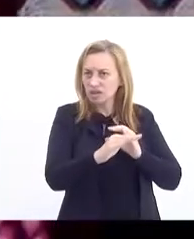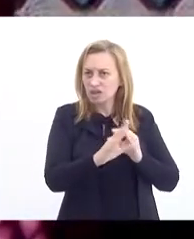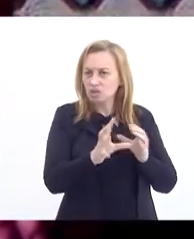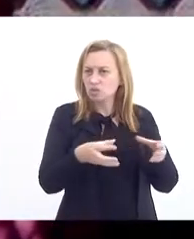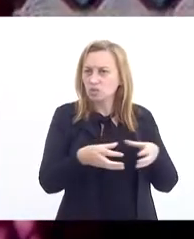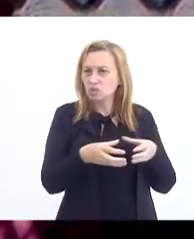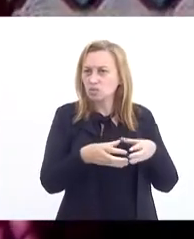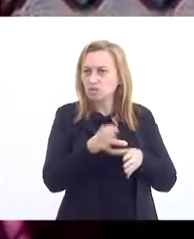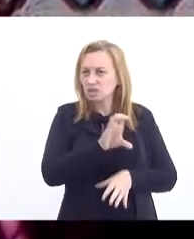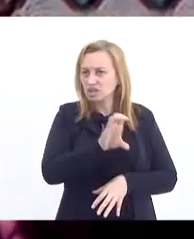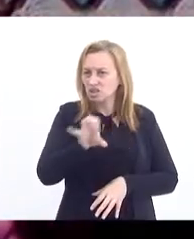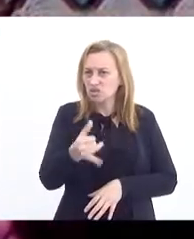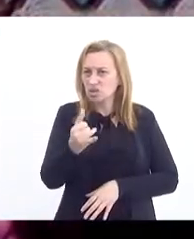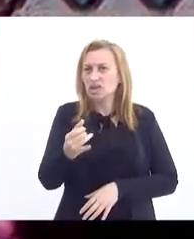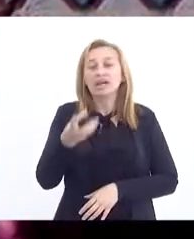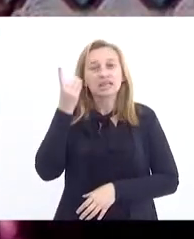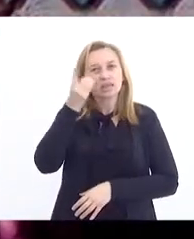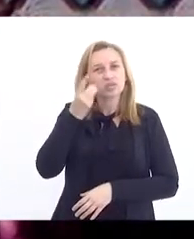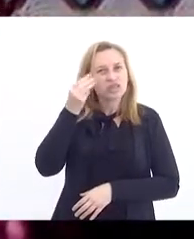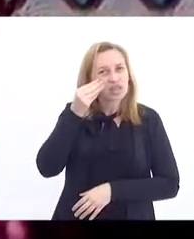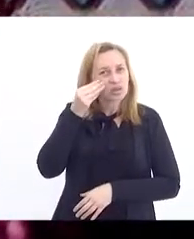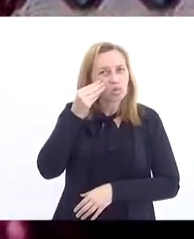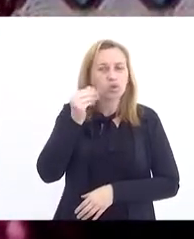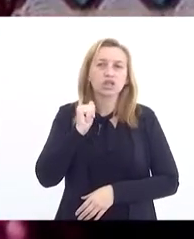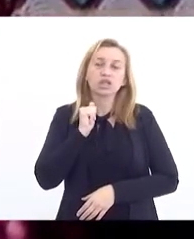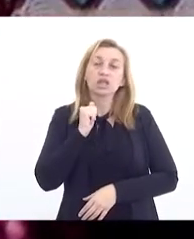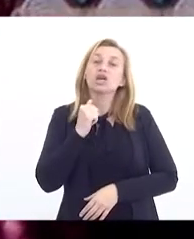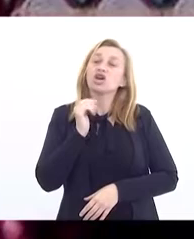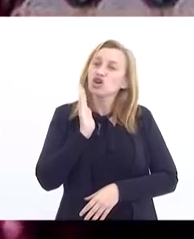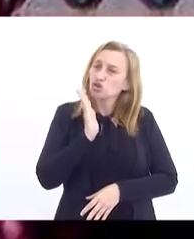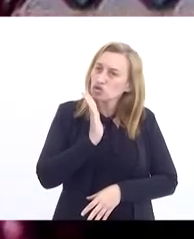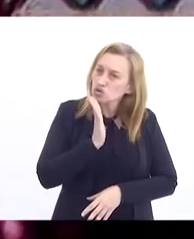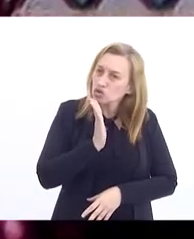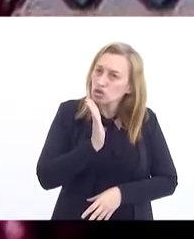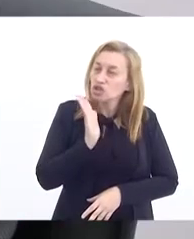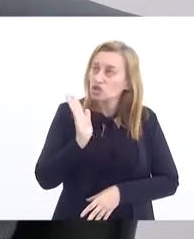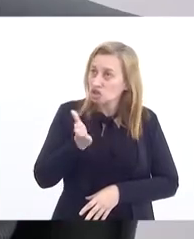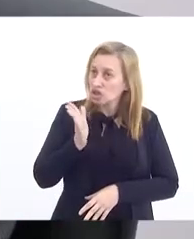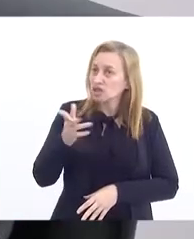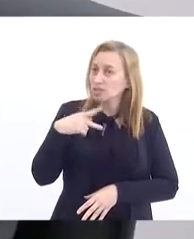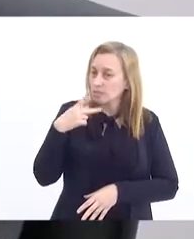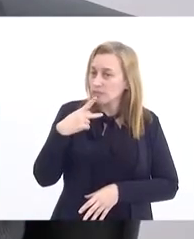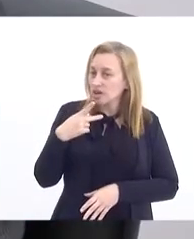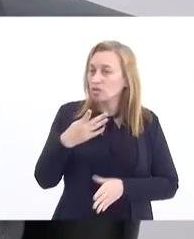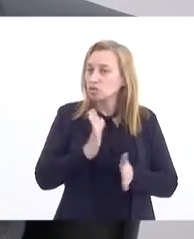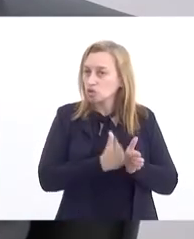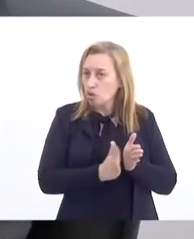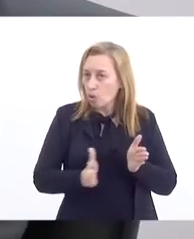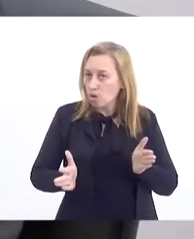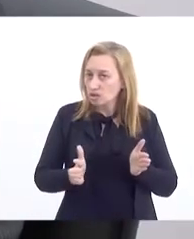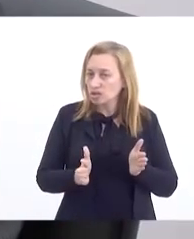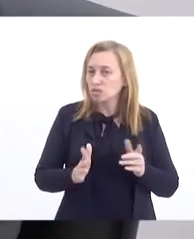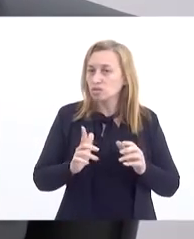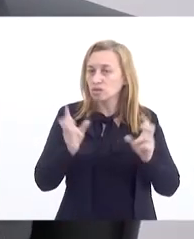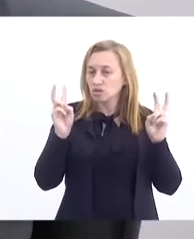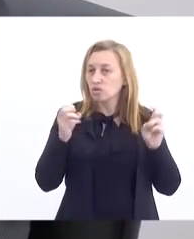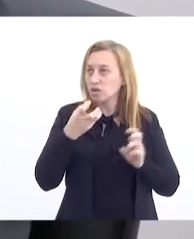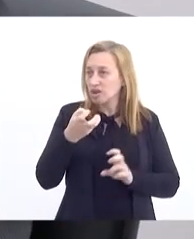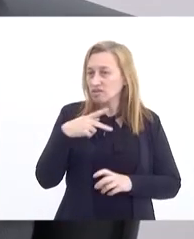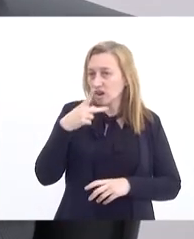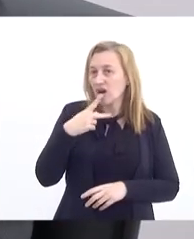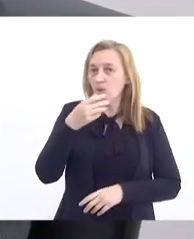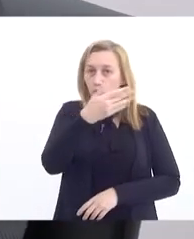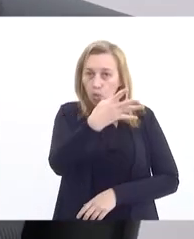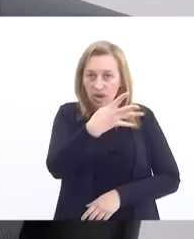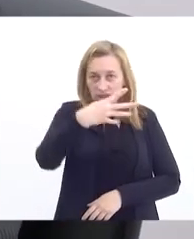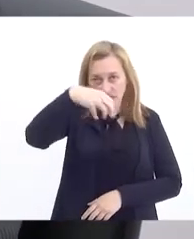da CCJ. Deputada Mônica, eu, inclusive, já que Vossa Excelência fez a questão de ordem, eu quero também dizer o seguinte: o